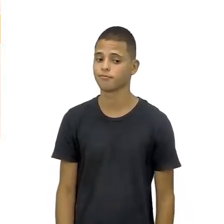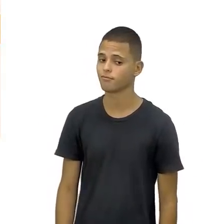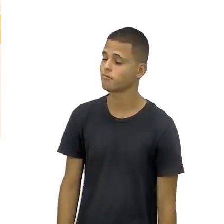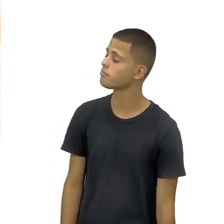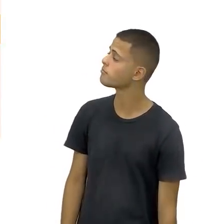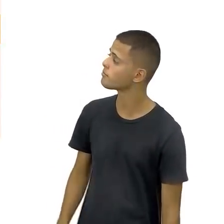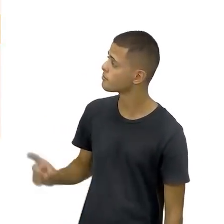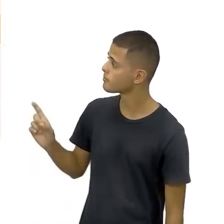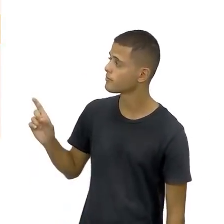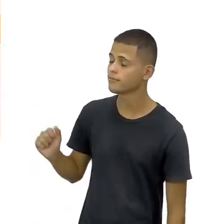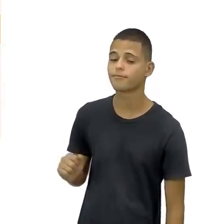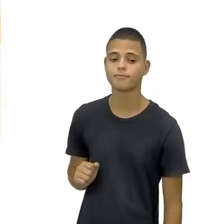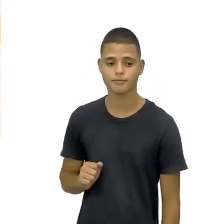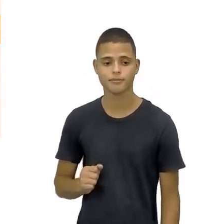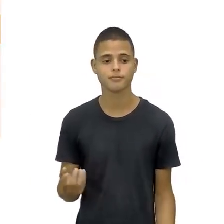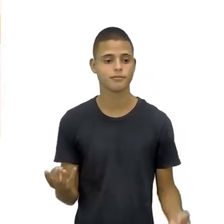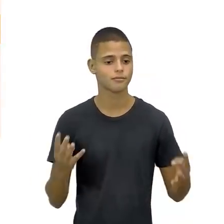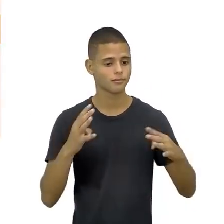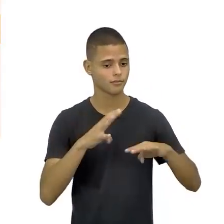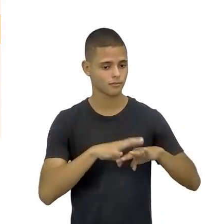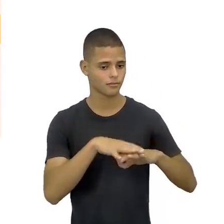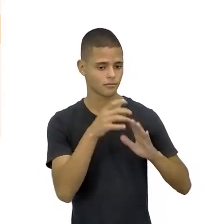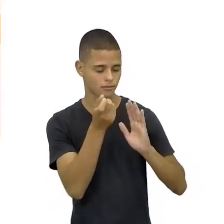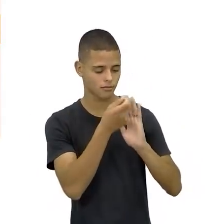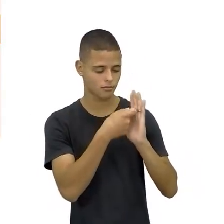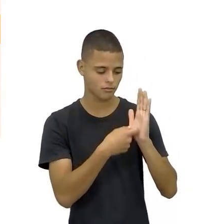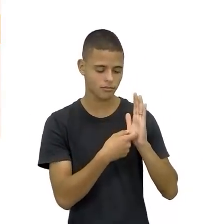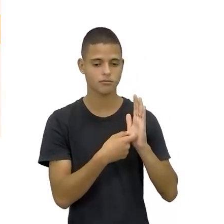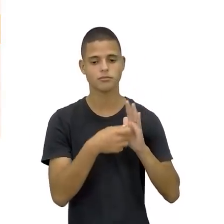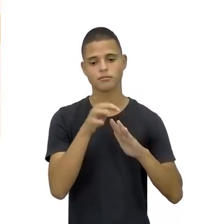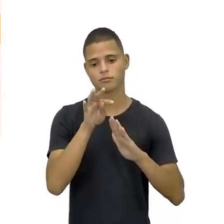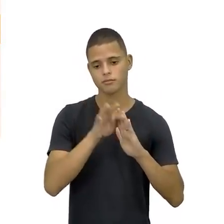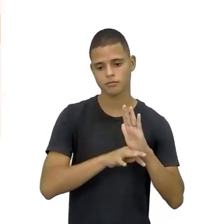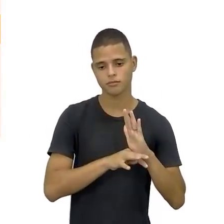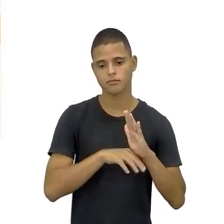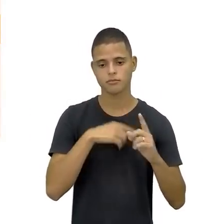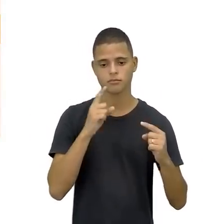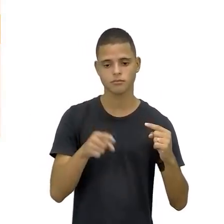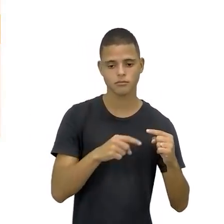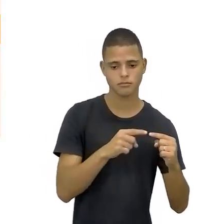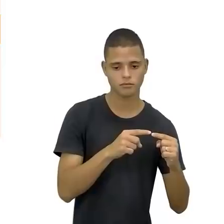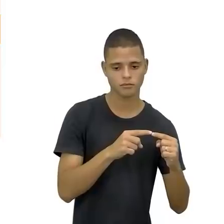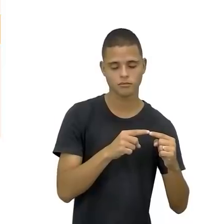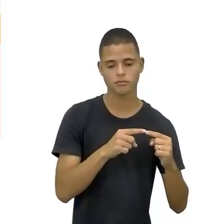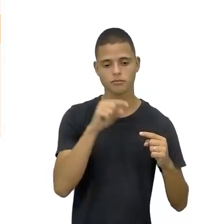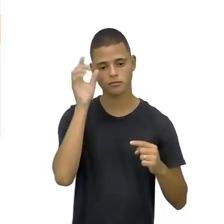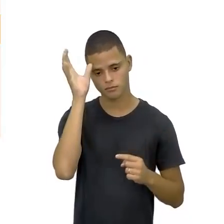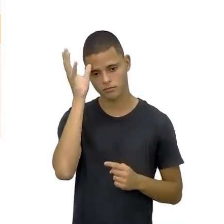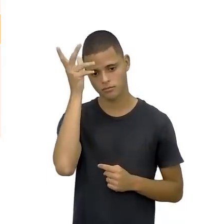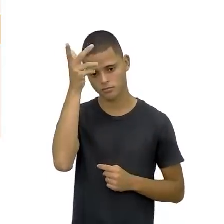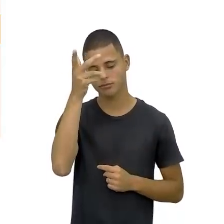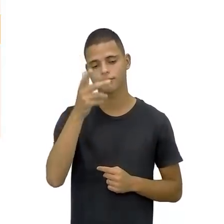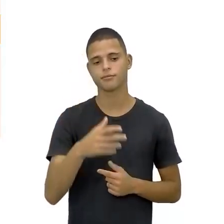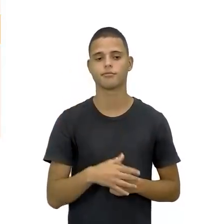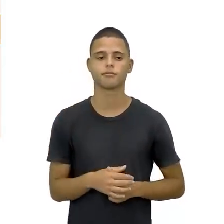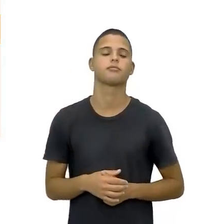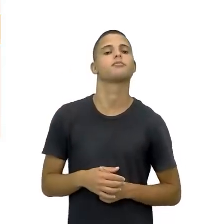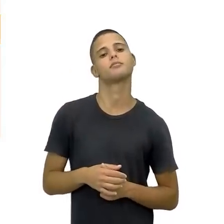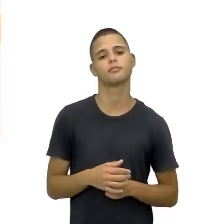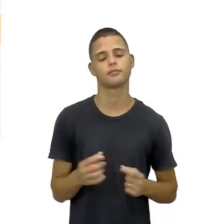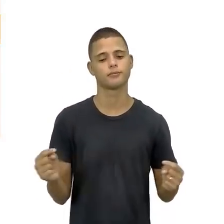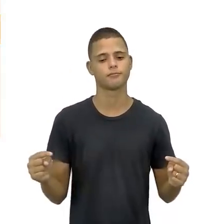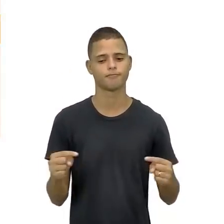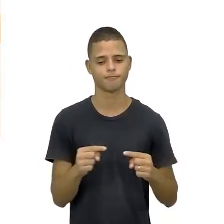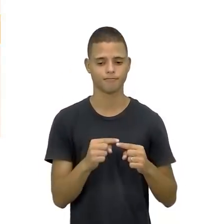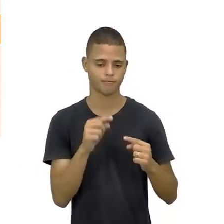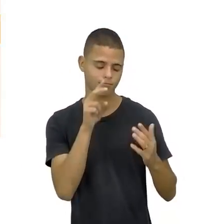matemática, redigir textos escritos com o objetivo de sintetizar conclusões. Então, tem tudo a ver com aquilo que nós falamos sobre